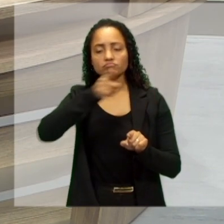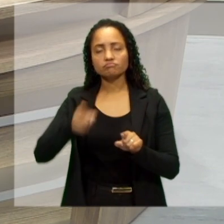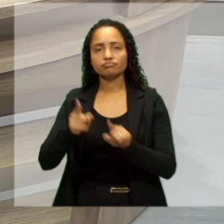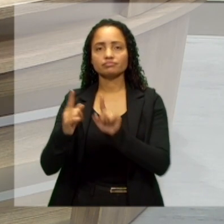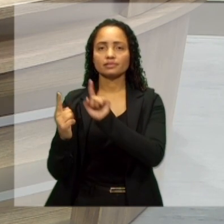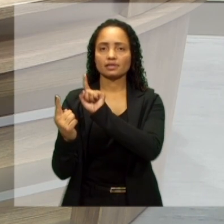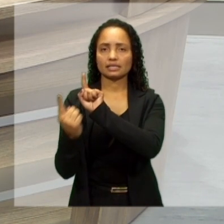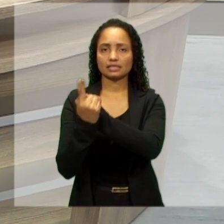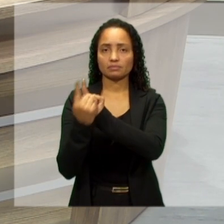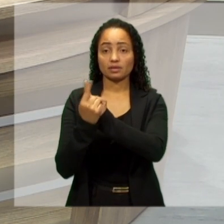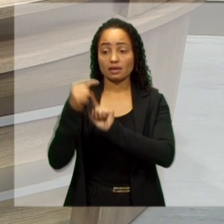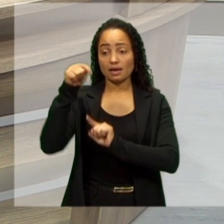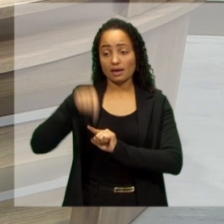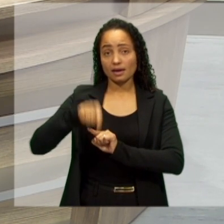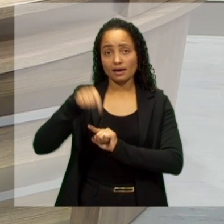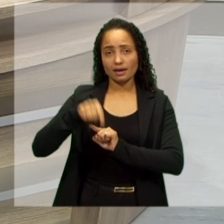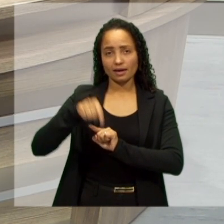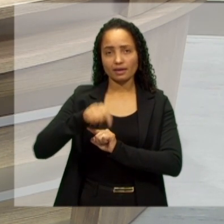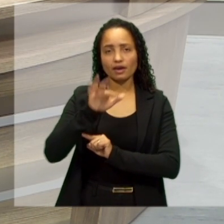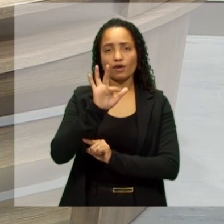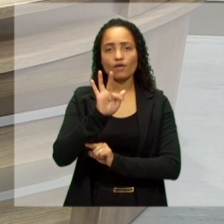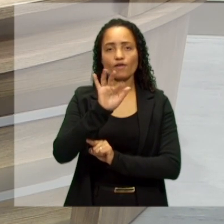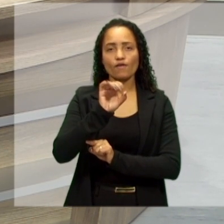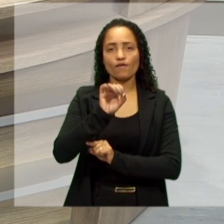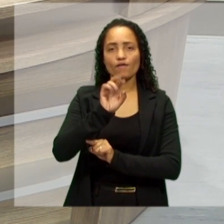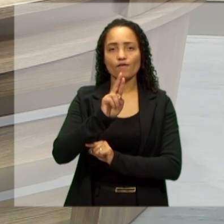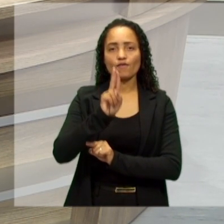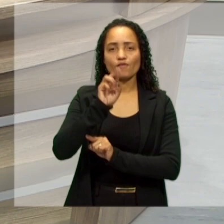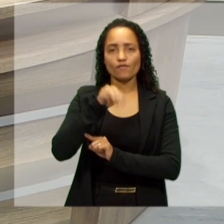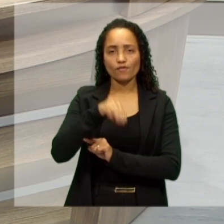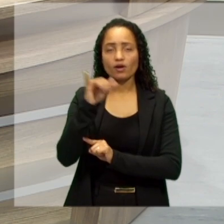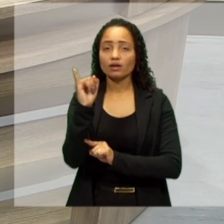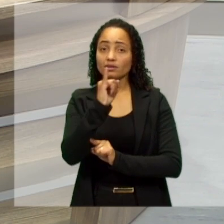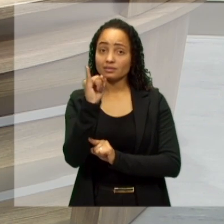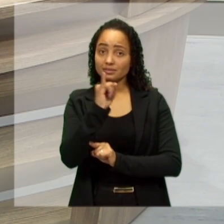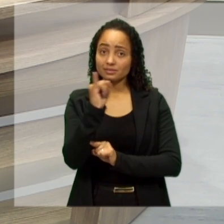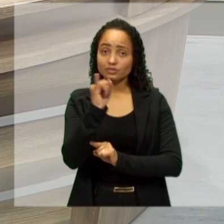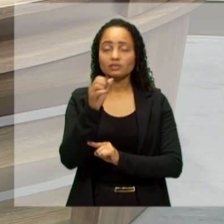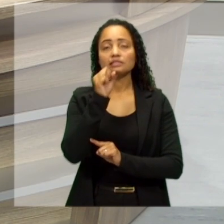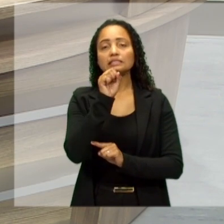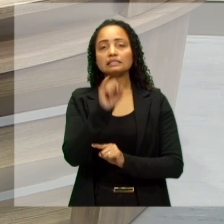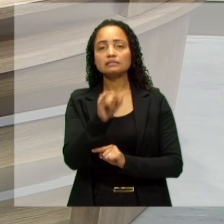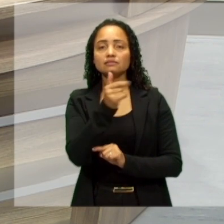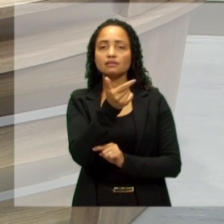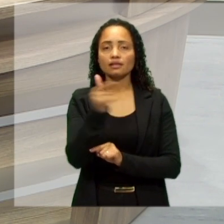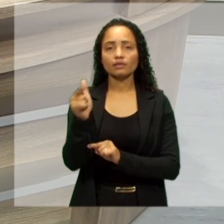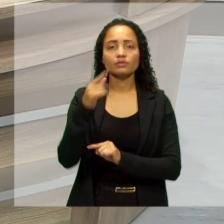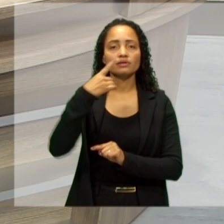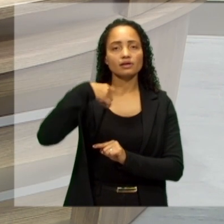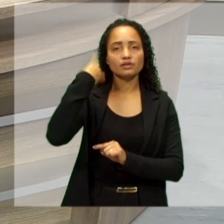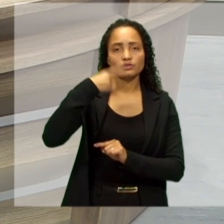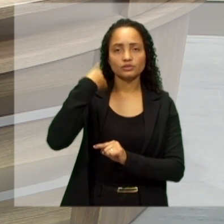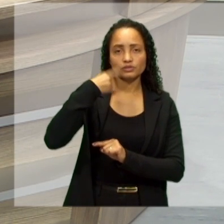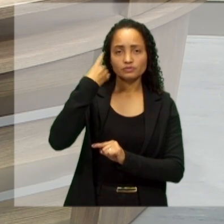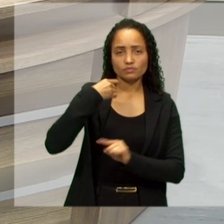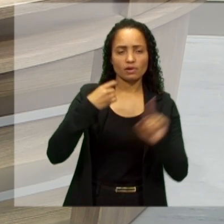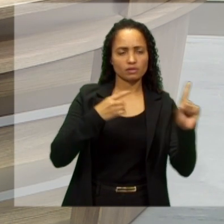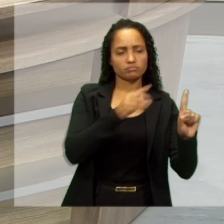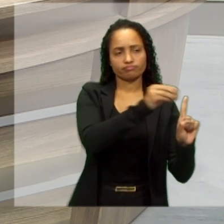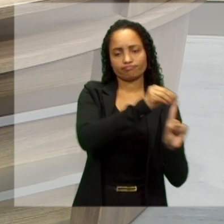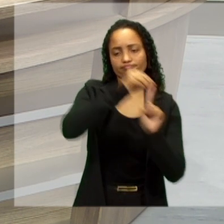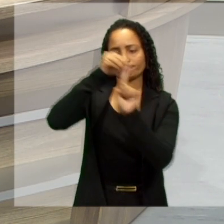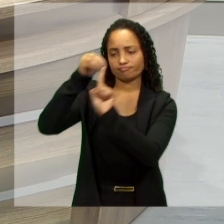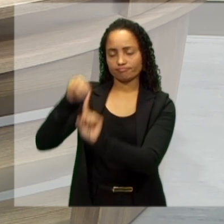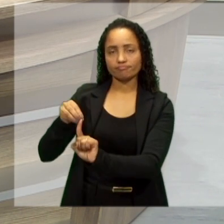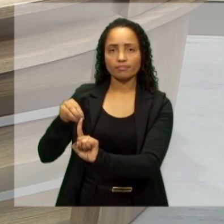de Itajaí, no caso, quando não há essa constituição de um advogado pela pessoa que foi presa, por